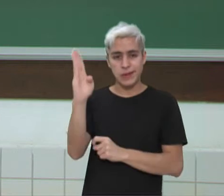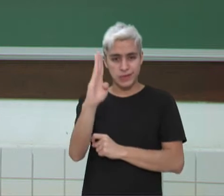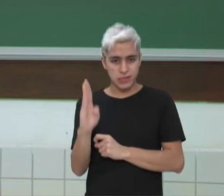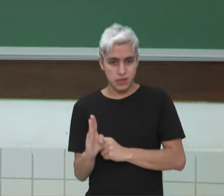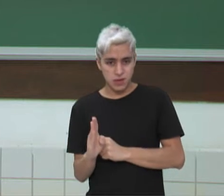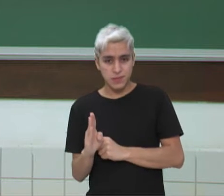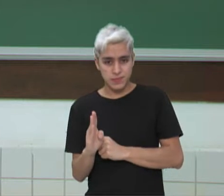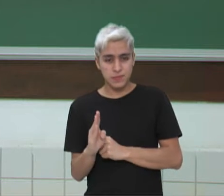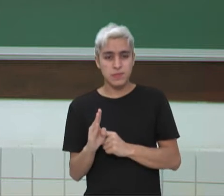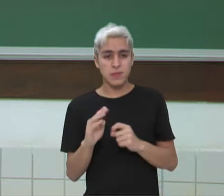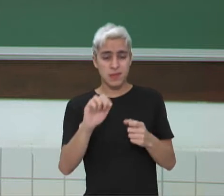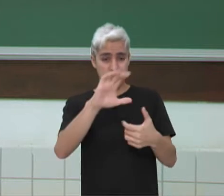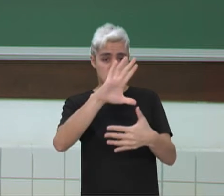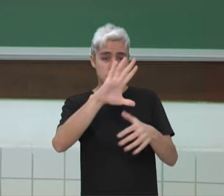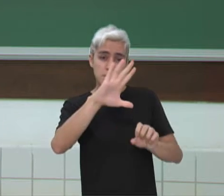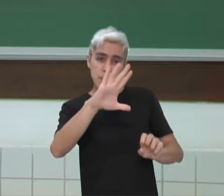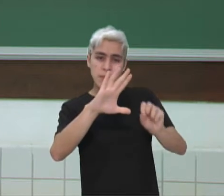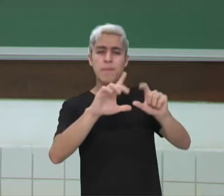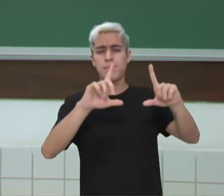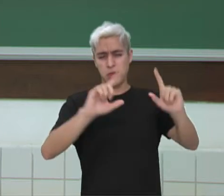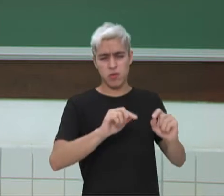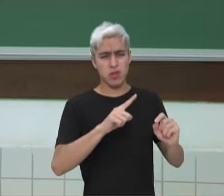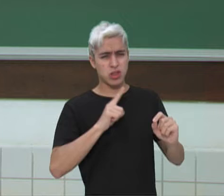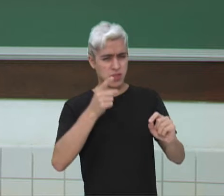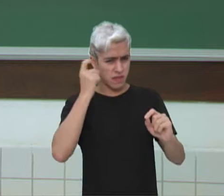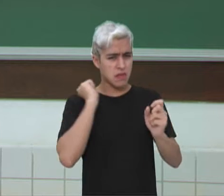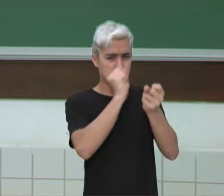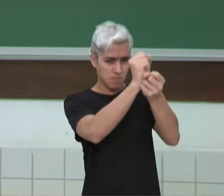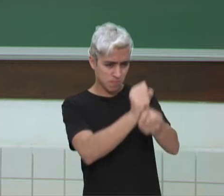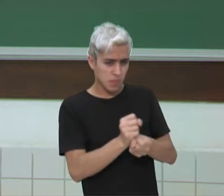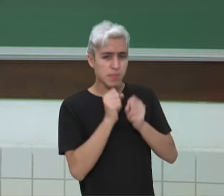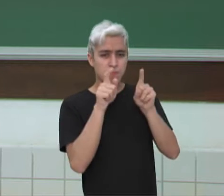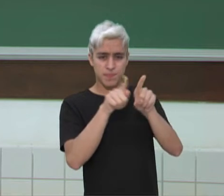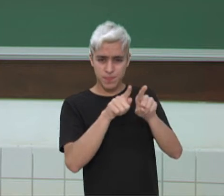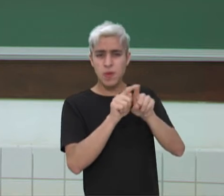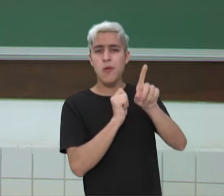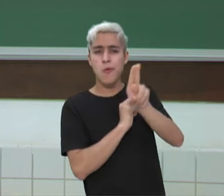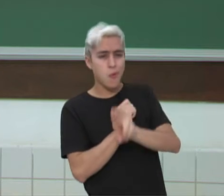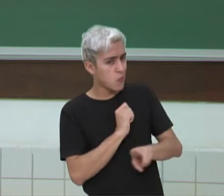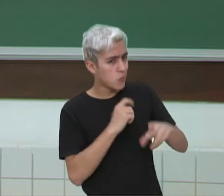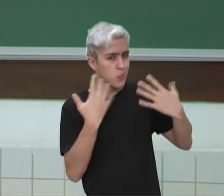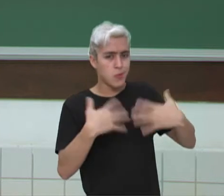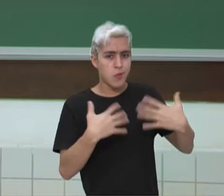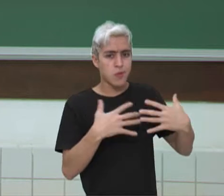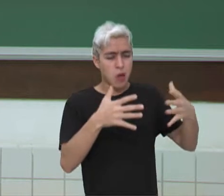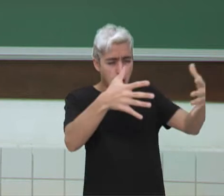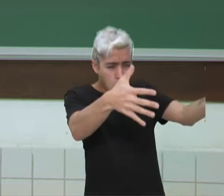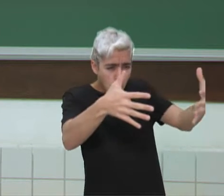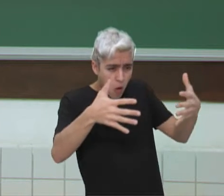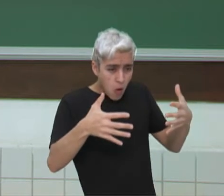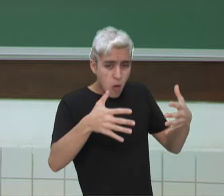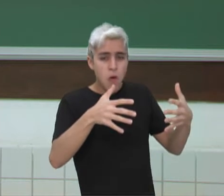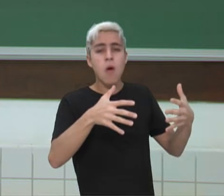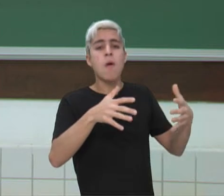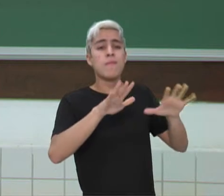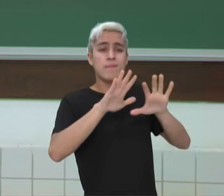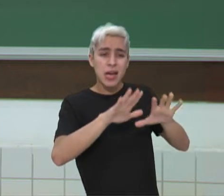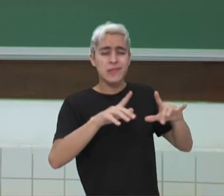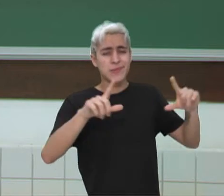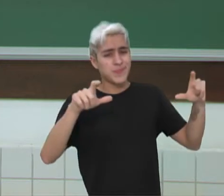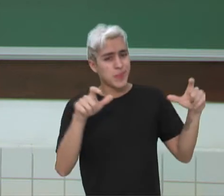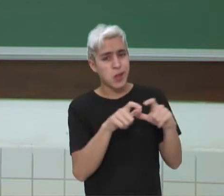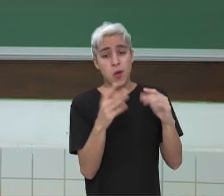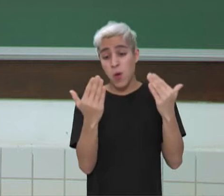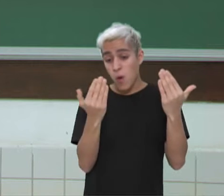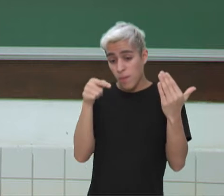áreas de colonização espanhola. Houve, sim, grande uso dessa mão de obra escrava africana, mas em menor número do que foi no